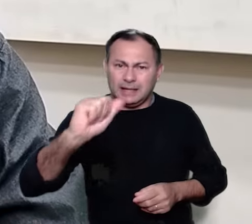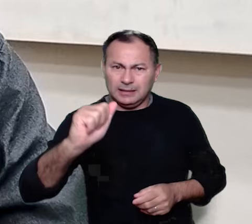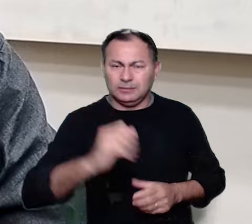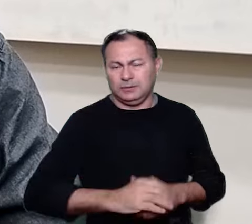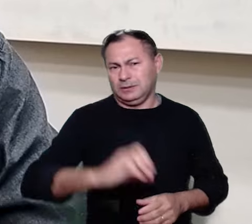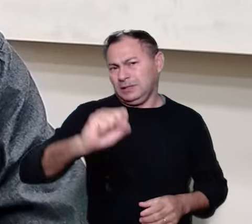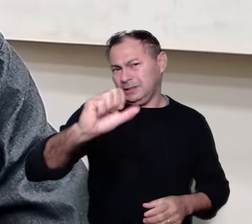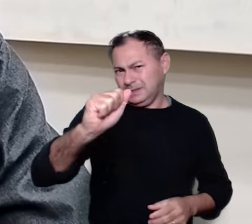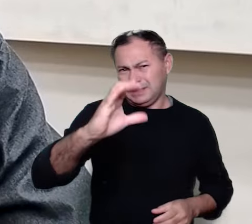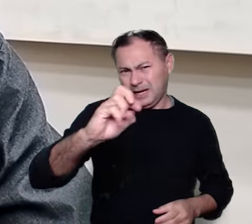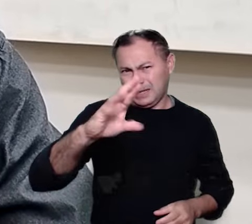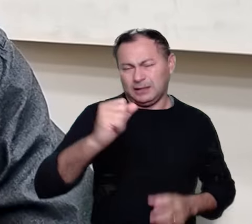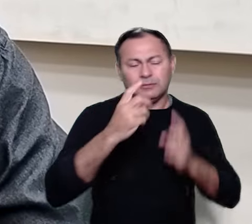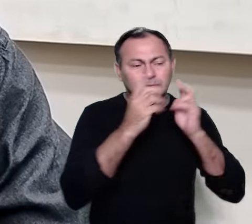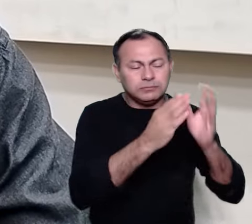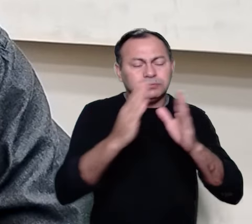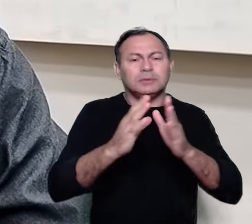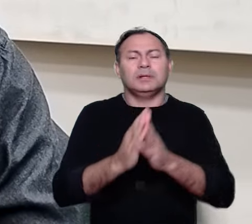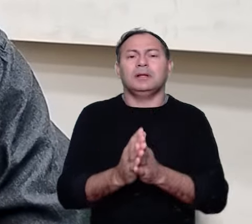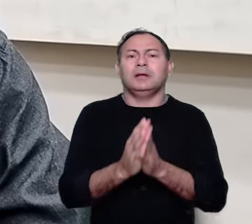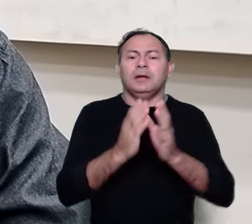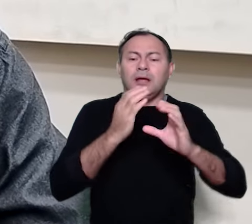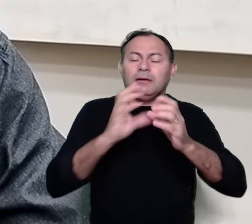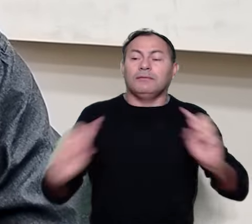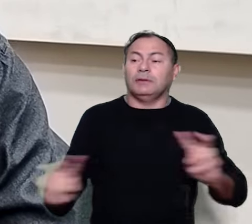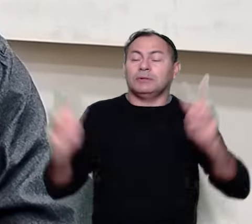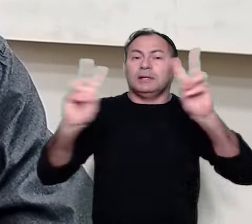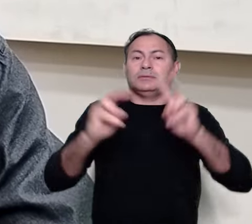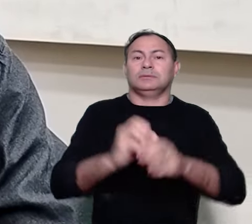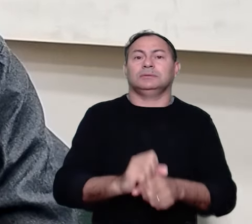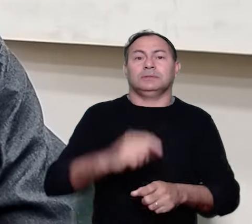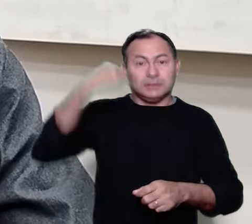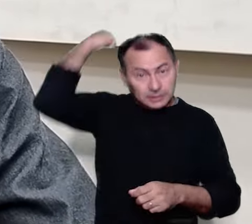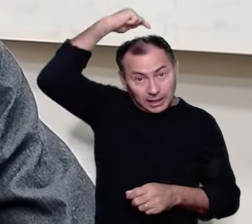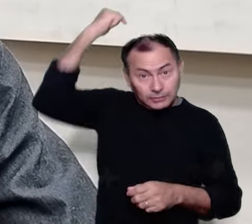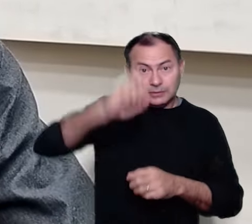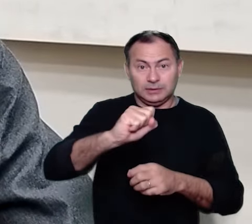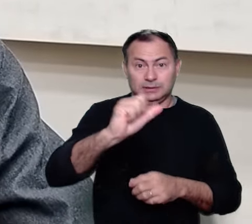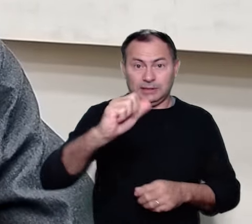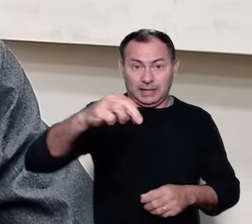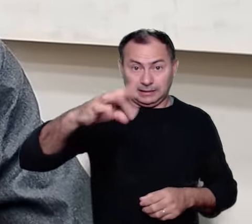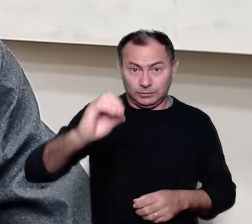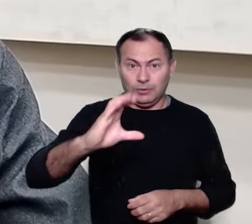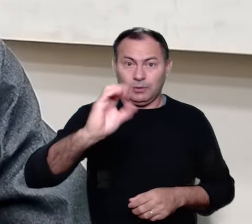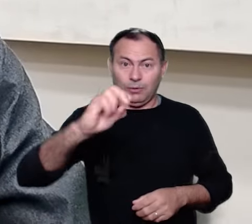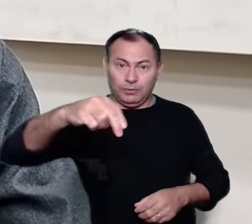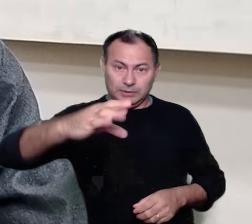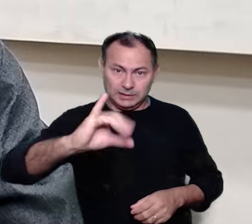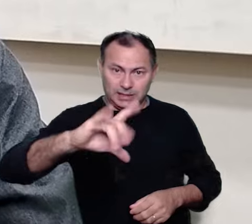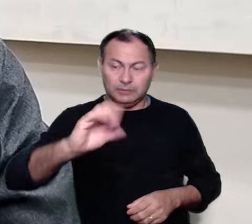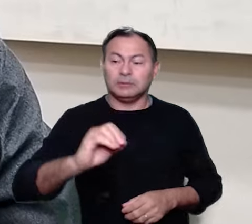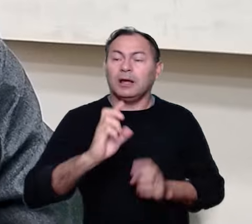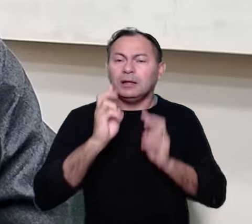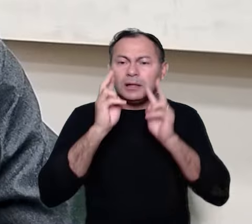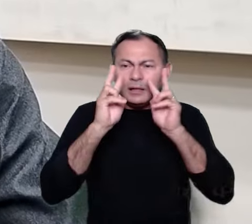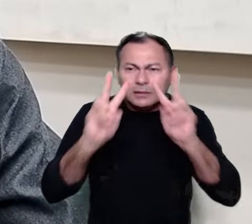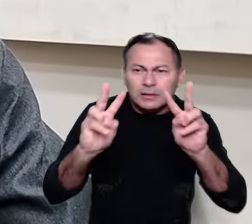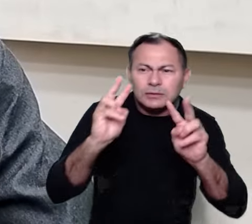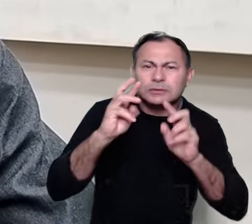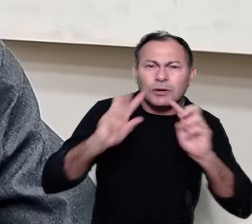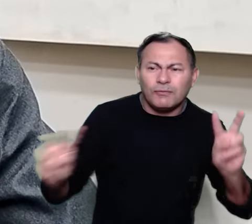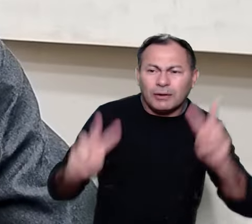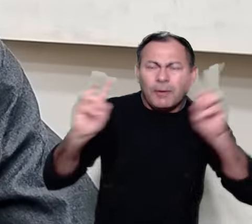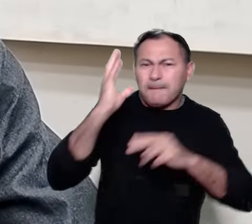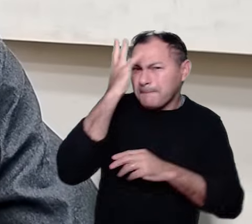sacra é um dos gêneros musicais valorizados pela Sacrosancto Contílio. O seu valor está em